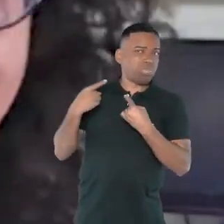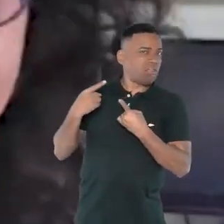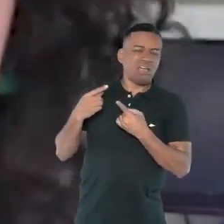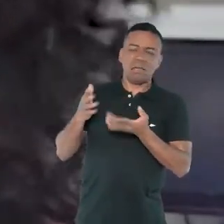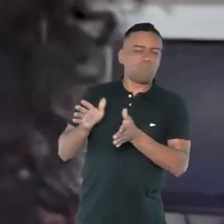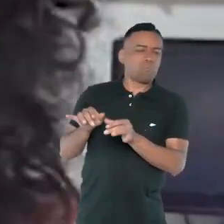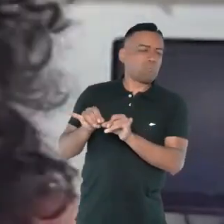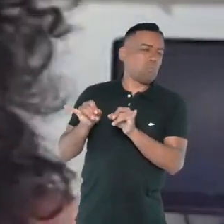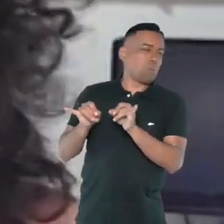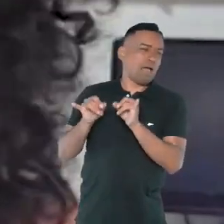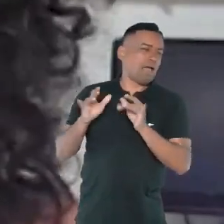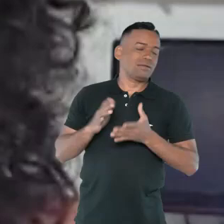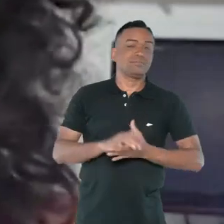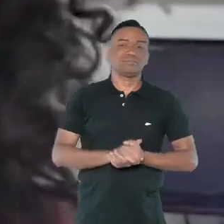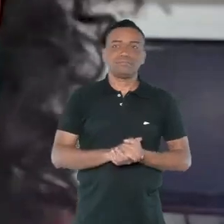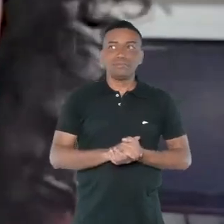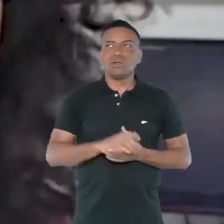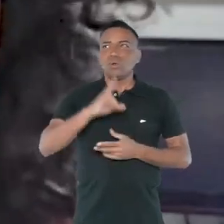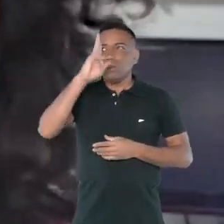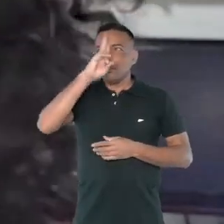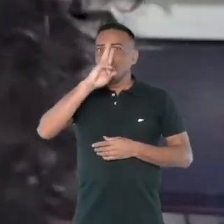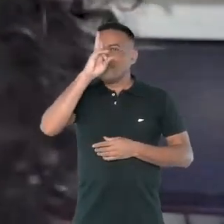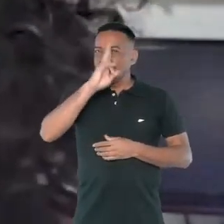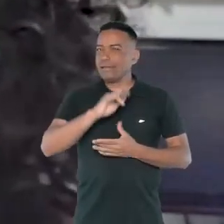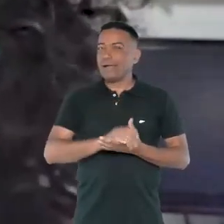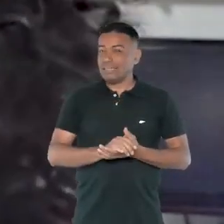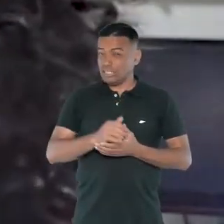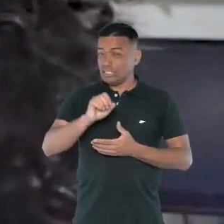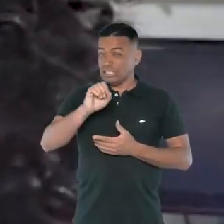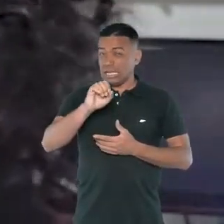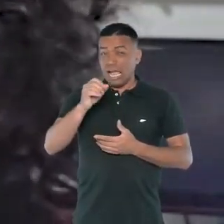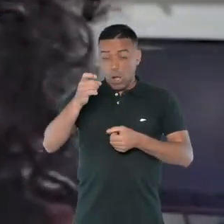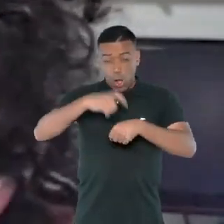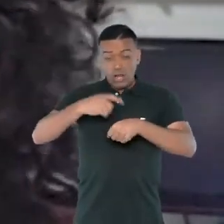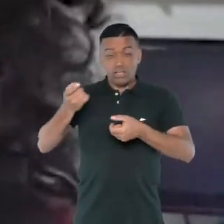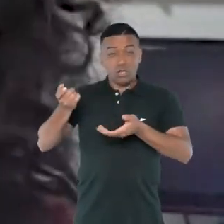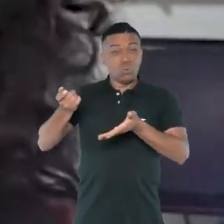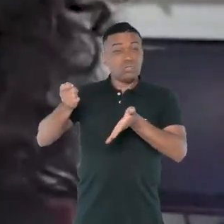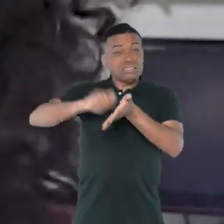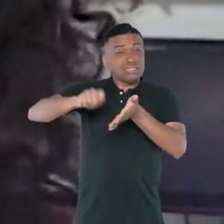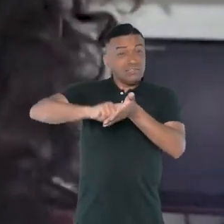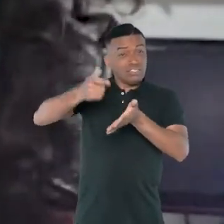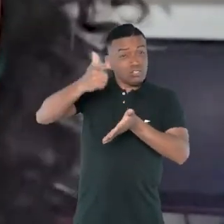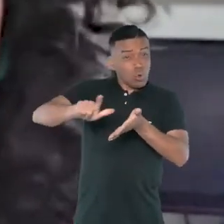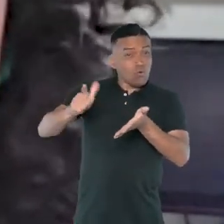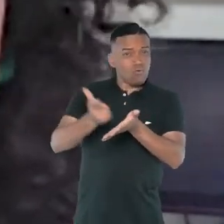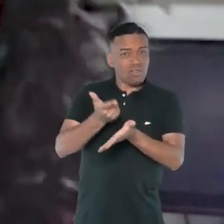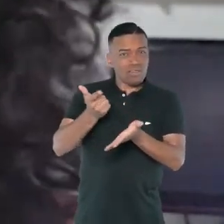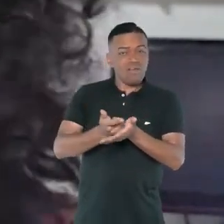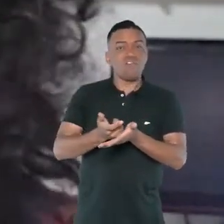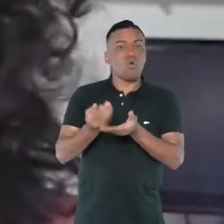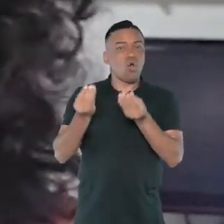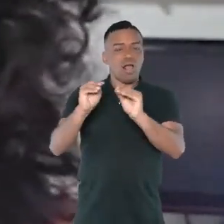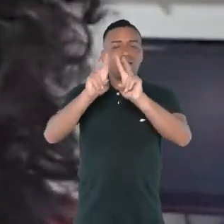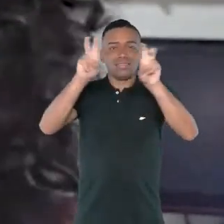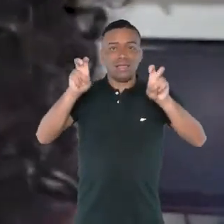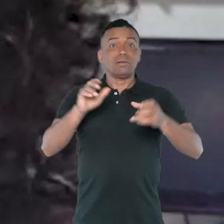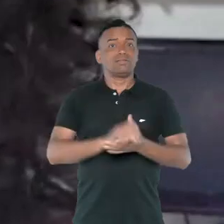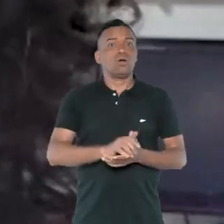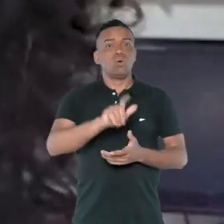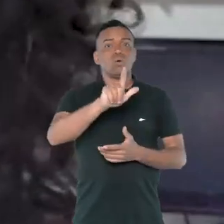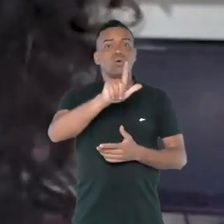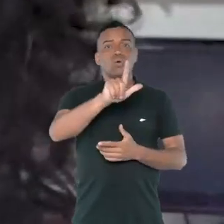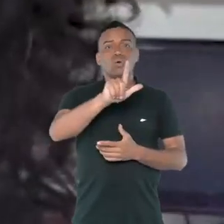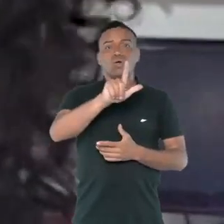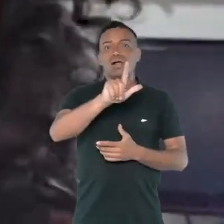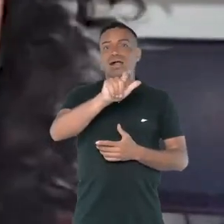não, isso não é nada, isso é bobagem. E quando eu reescrevi o livro, eu falei, eu vou trabalhar isso, assim.